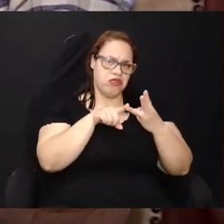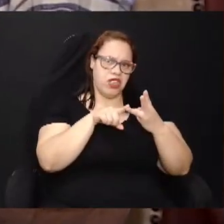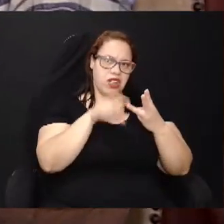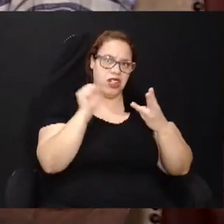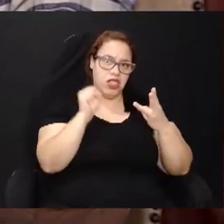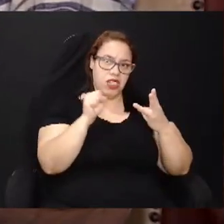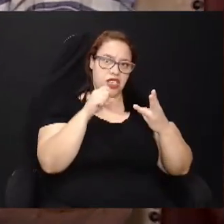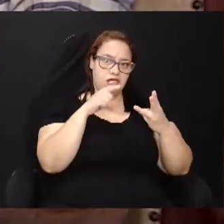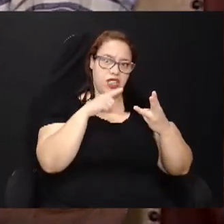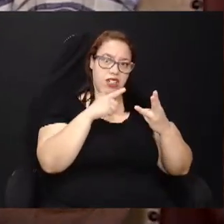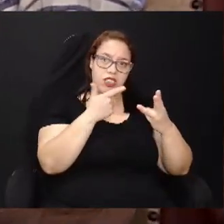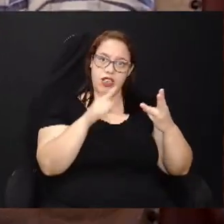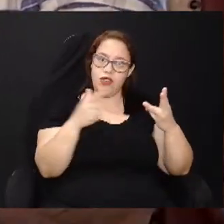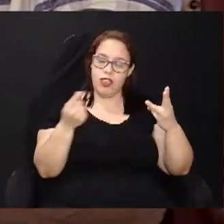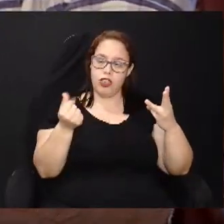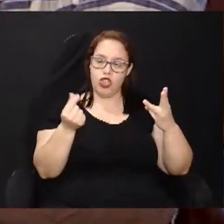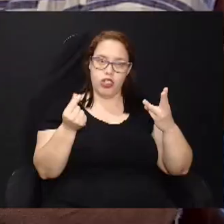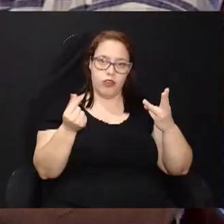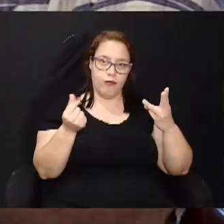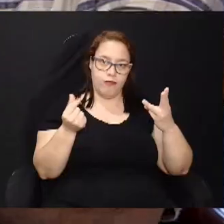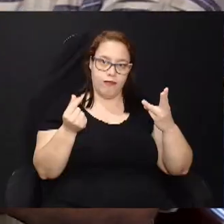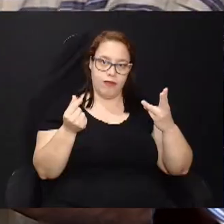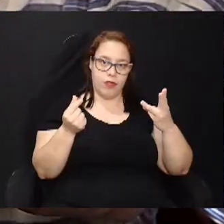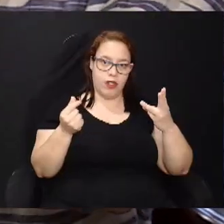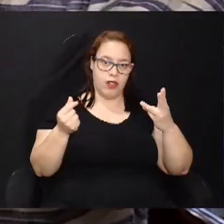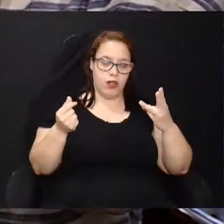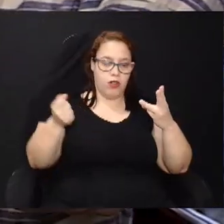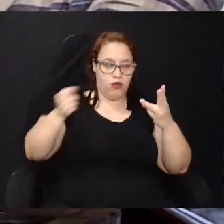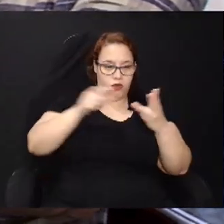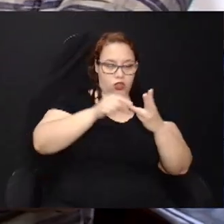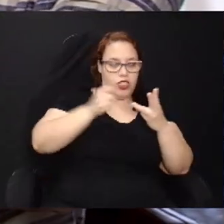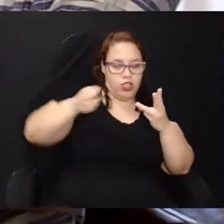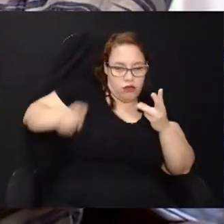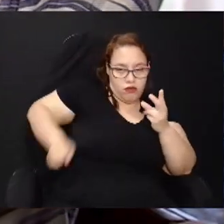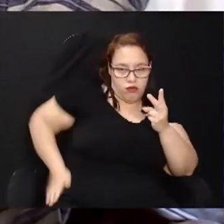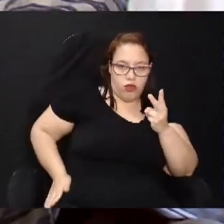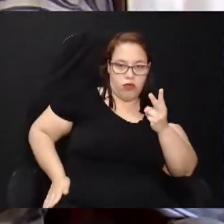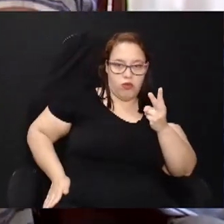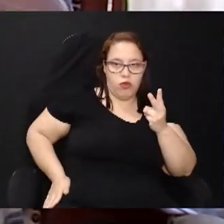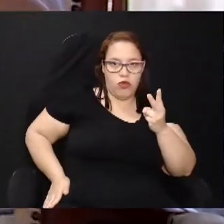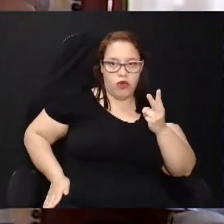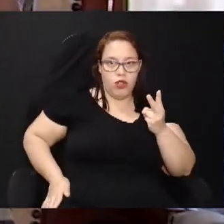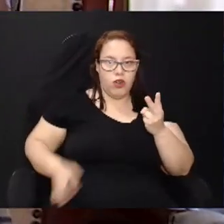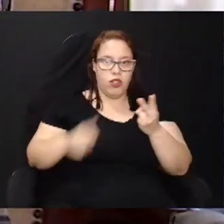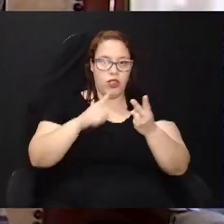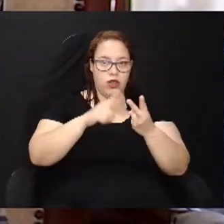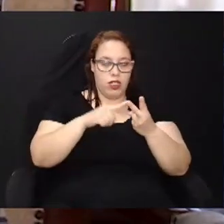não ter dinheiro. Vou colocar isso aqui no meu bolso. E sobrou na minha mão, então,